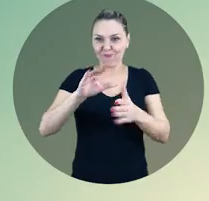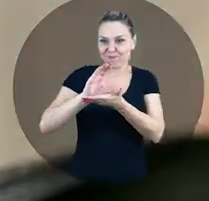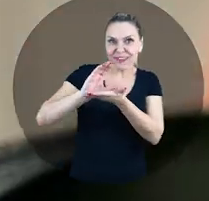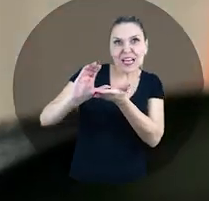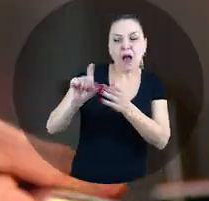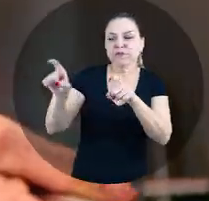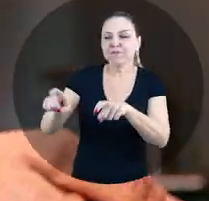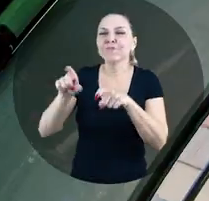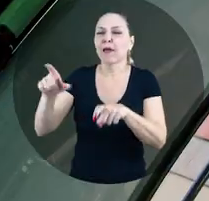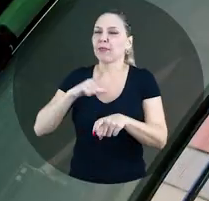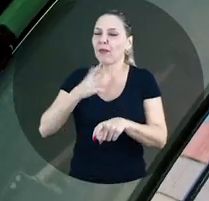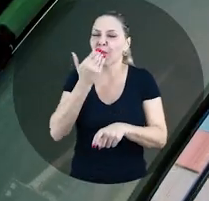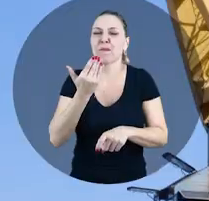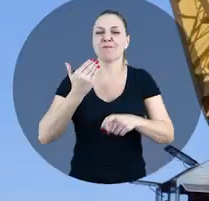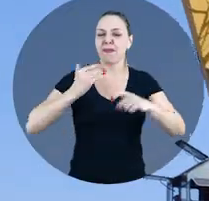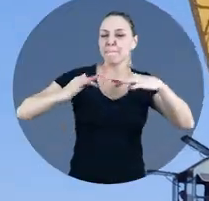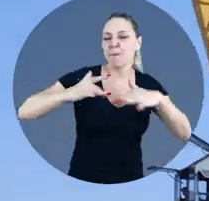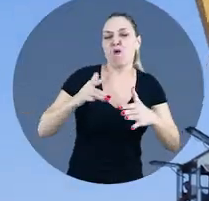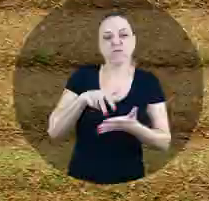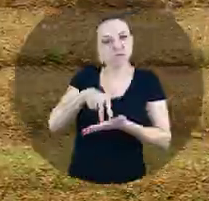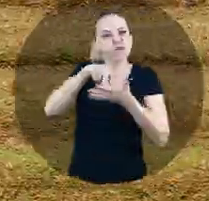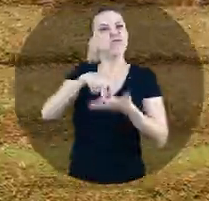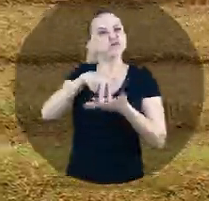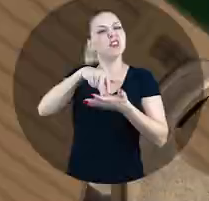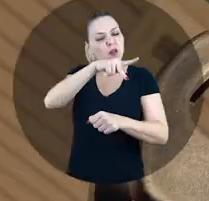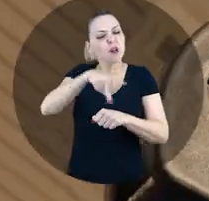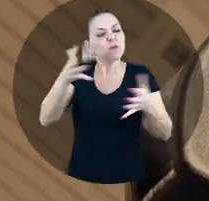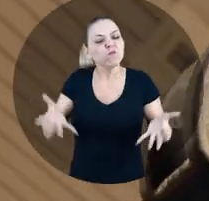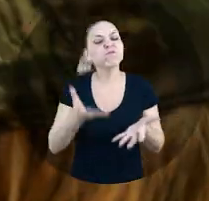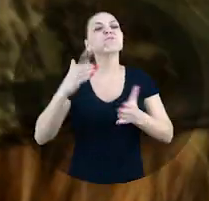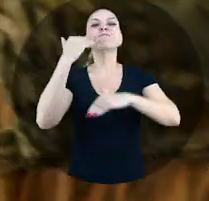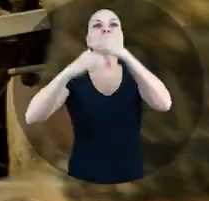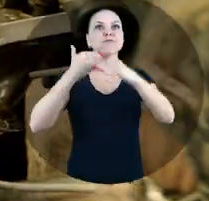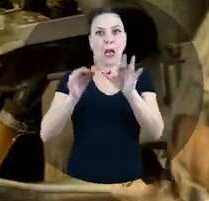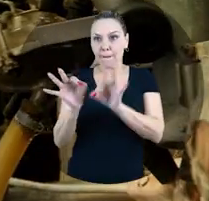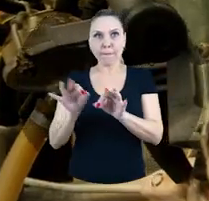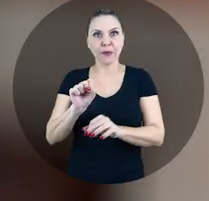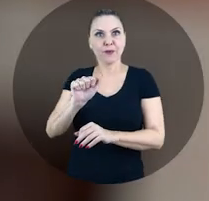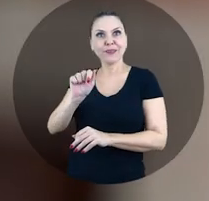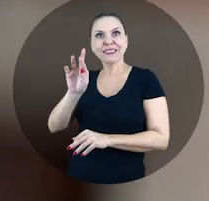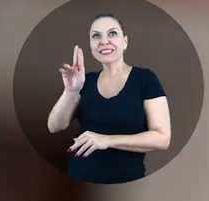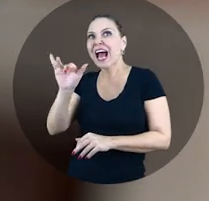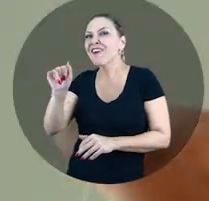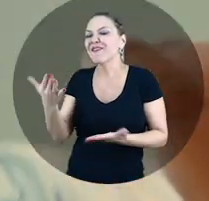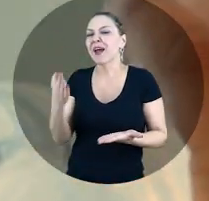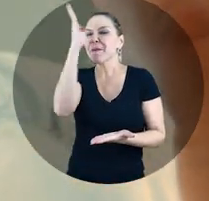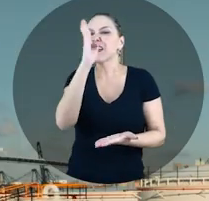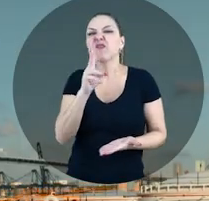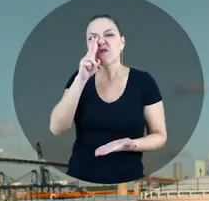Crédito para o agro que alimenta, move, sustenta e leva o país pra frente. Plano Safra, o Brasil